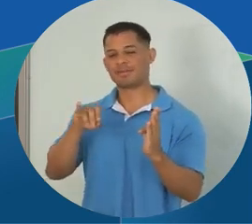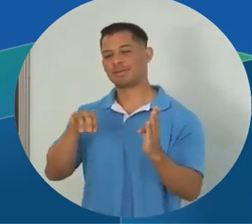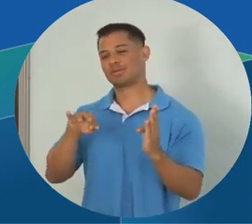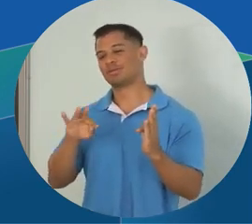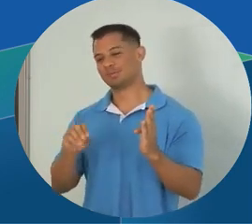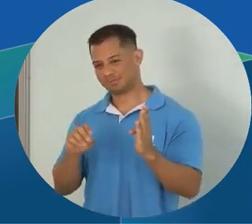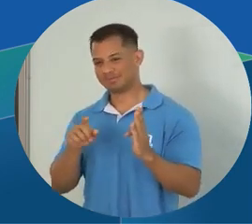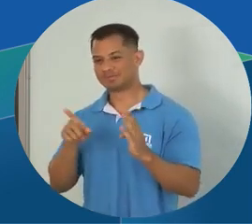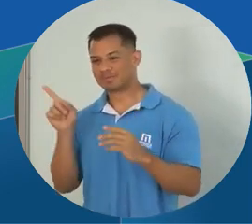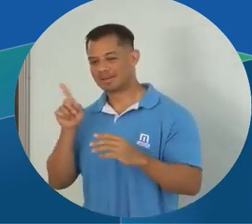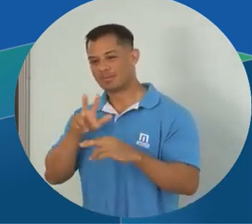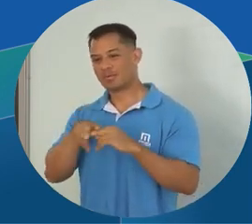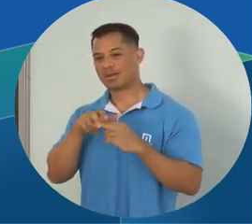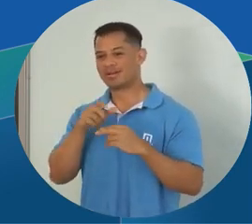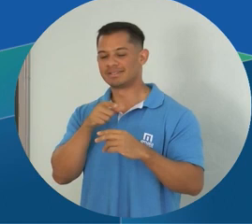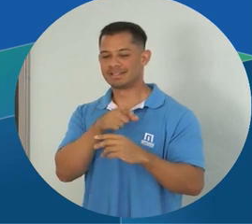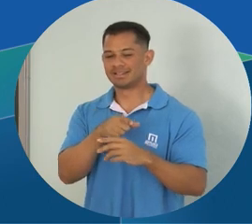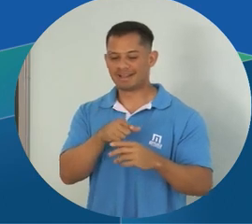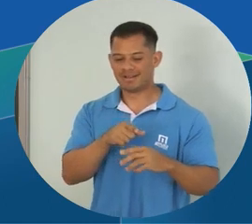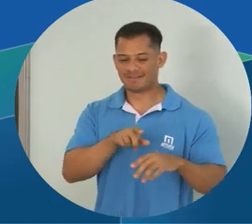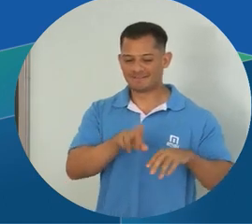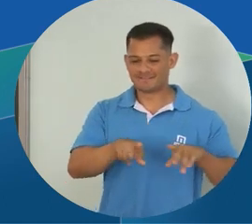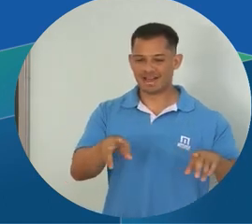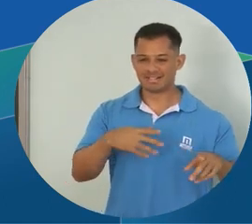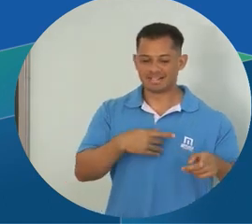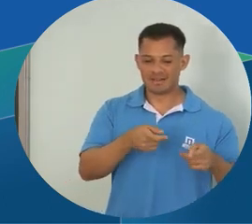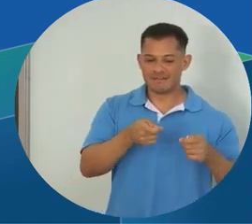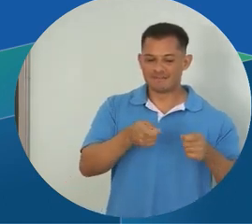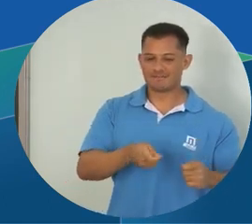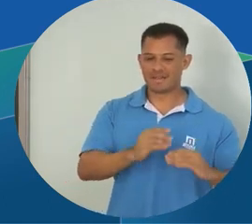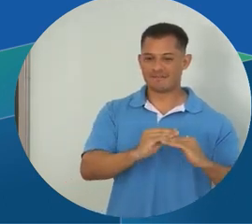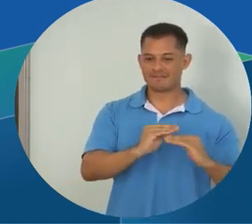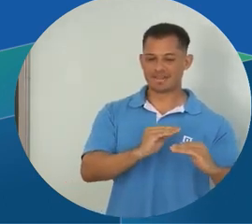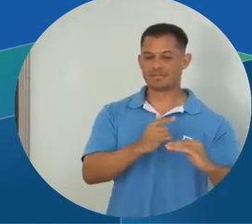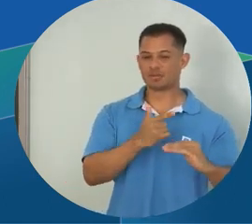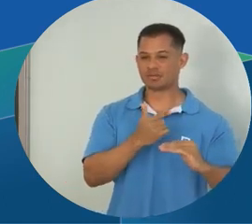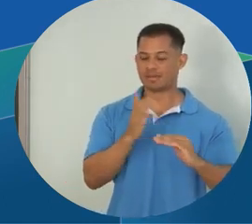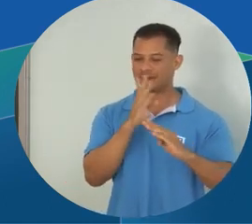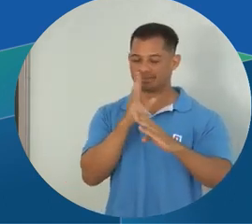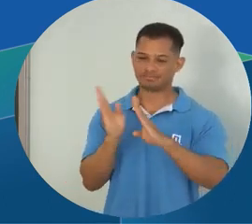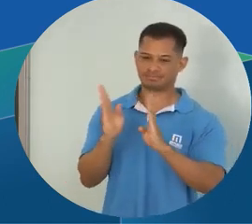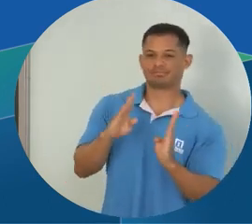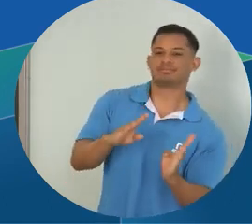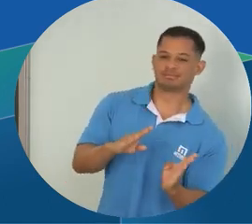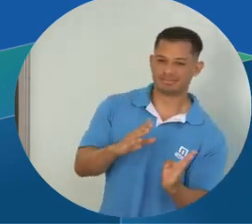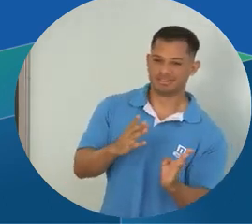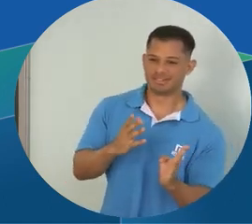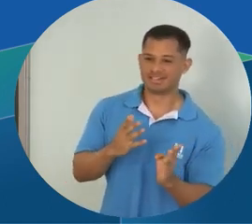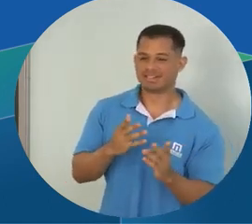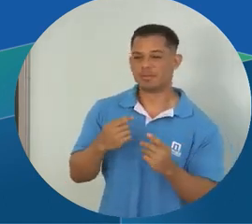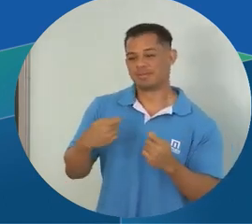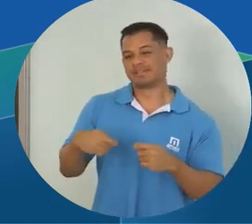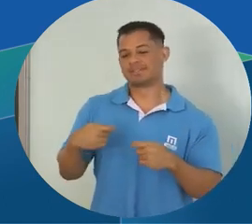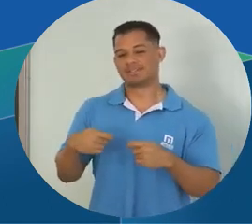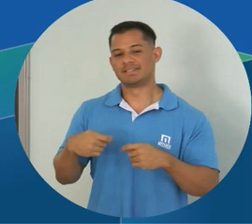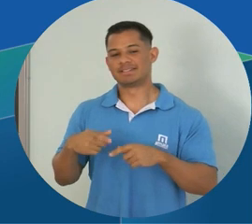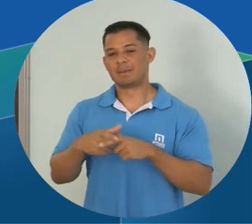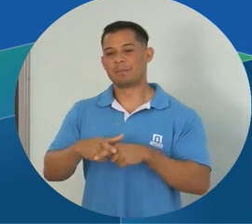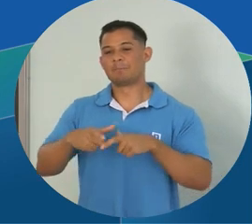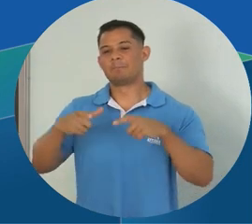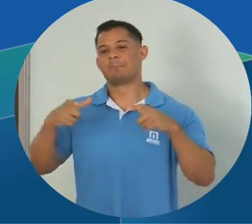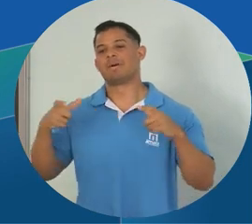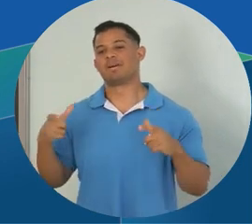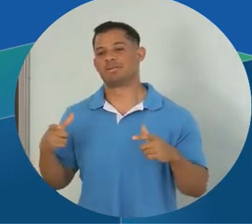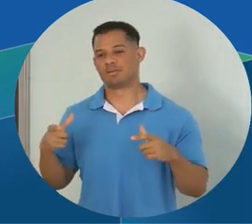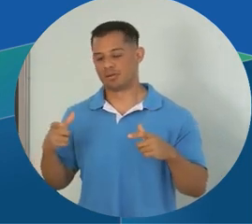os fatores de estabilização, que tendem a manter essa estrutura. Então, isso tem que ser maior do que